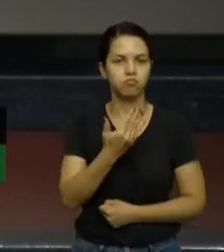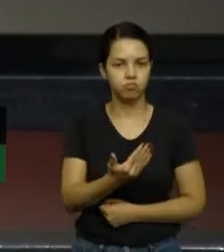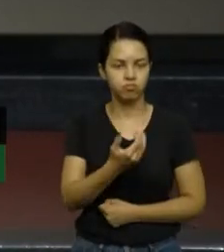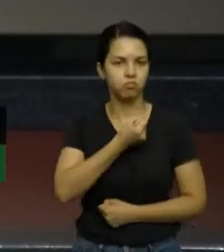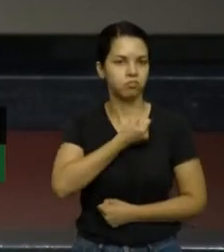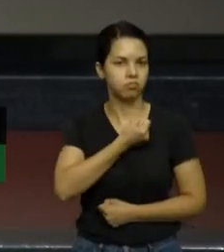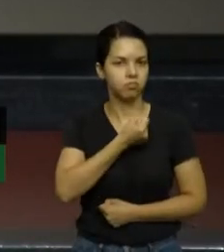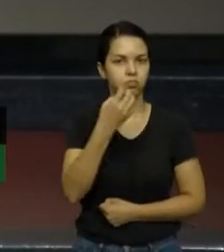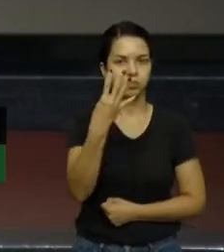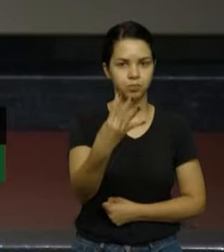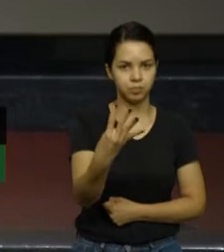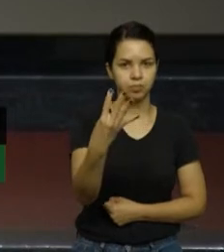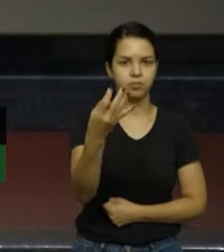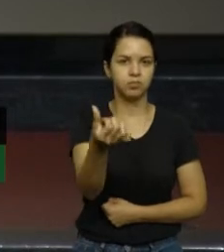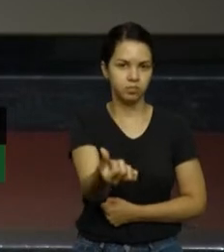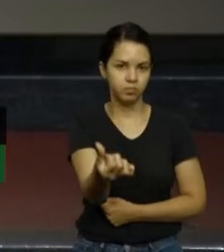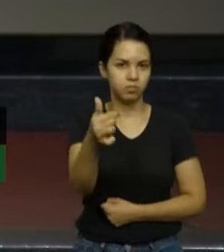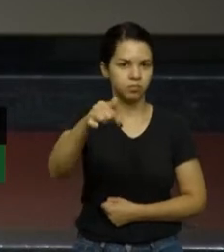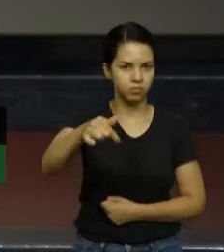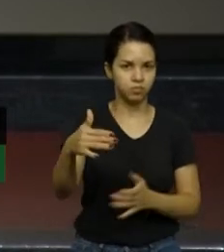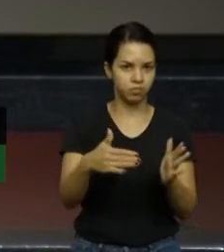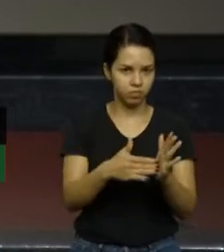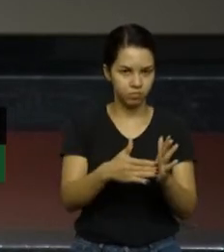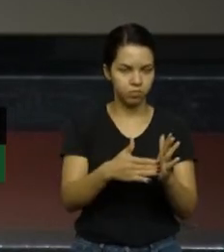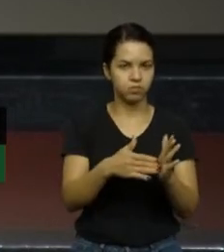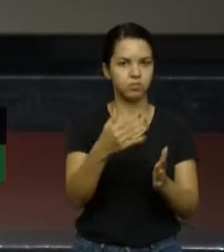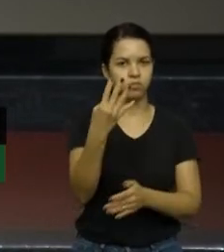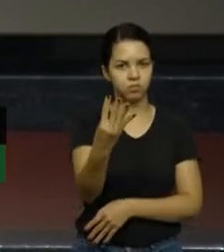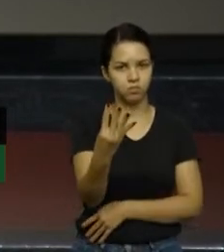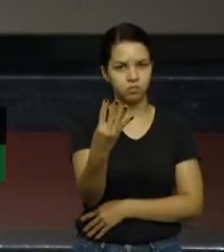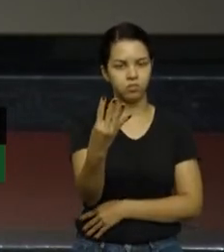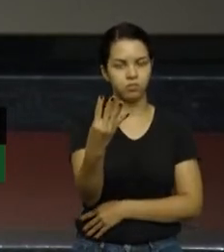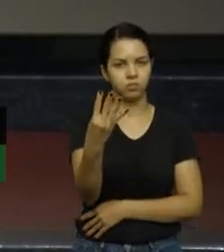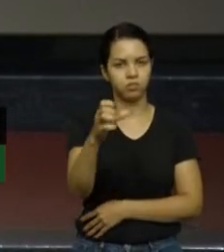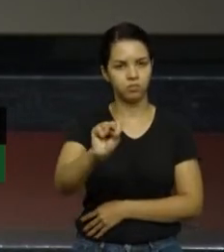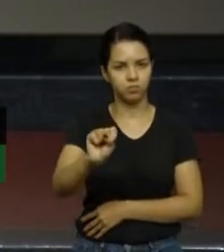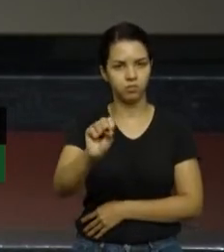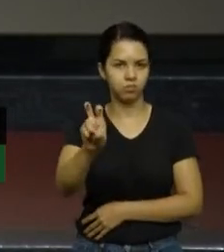números 467 a 485.